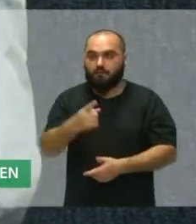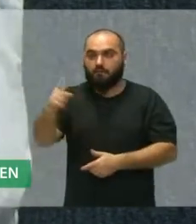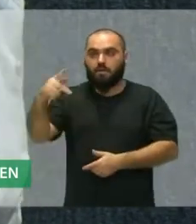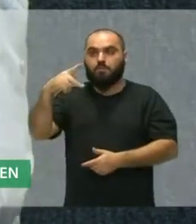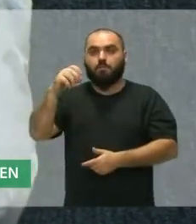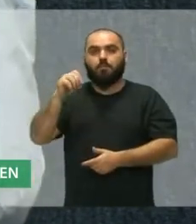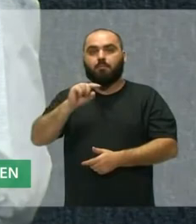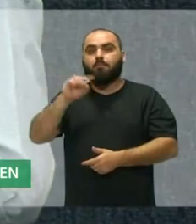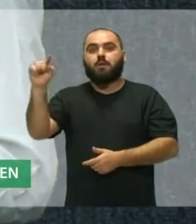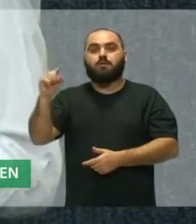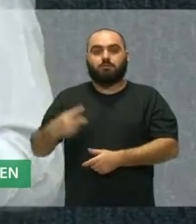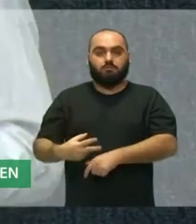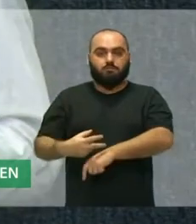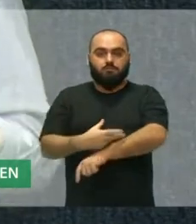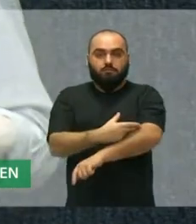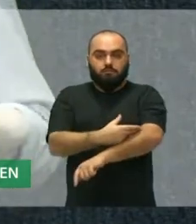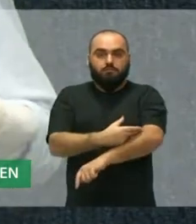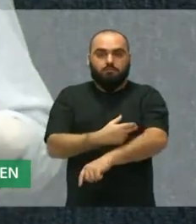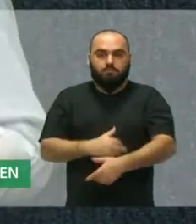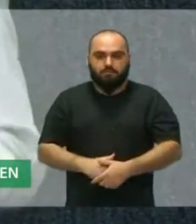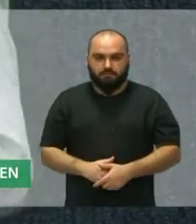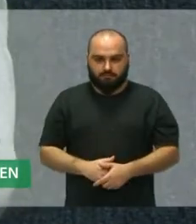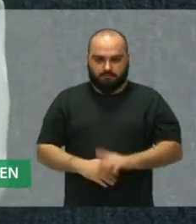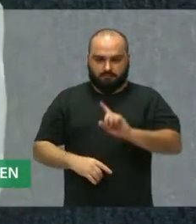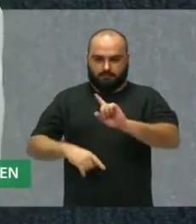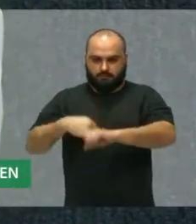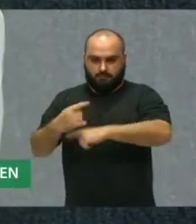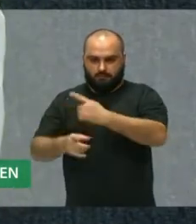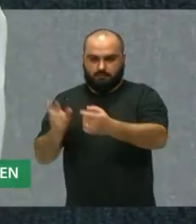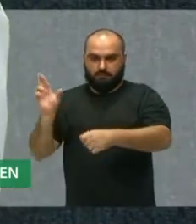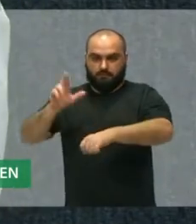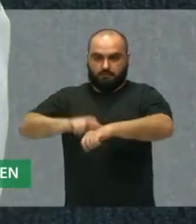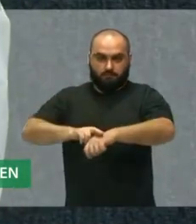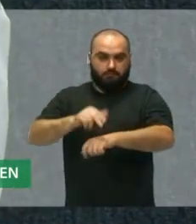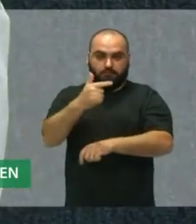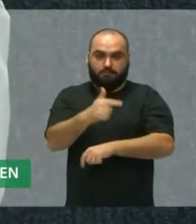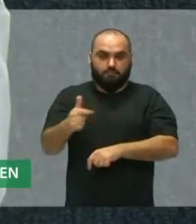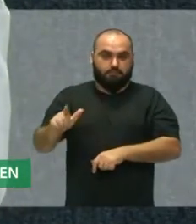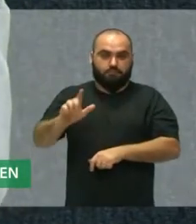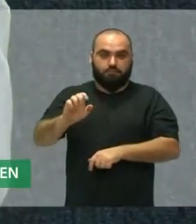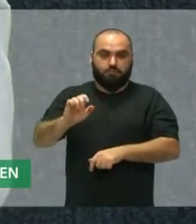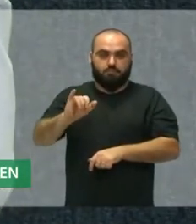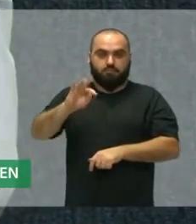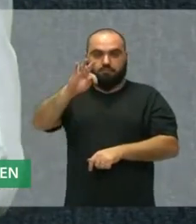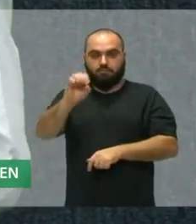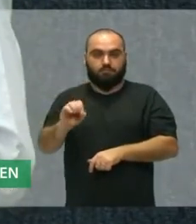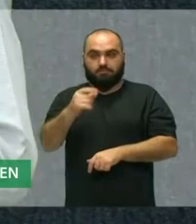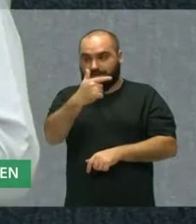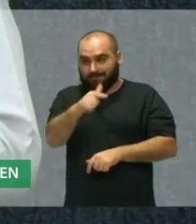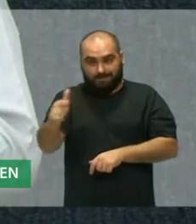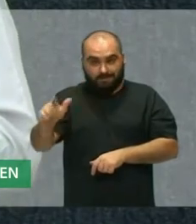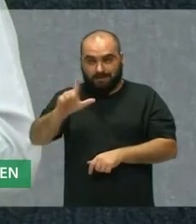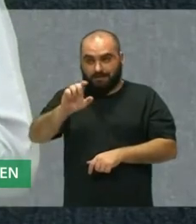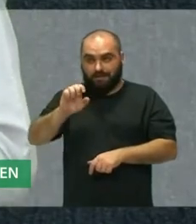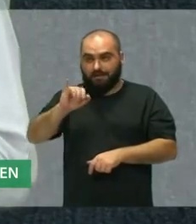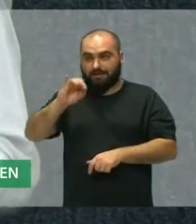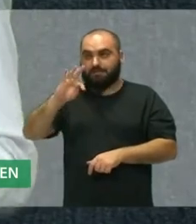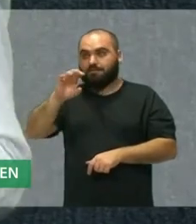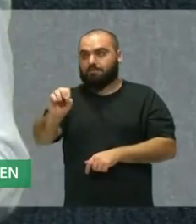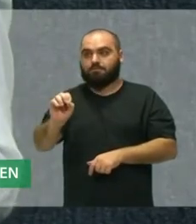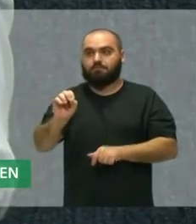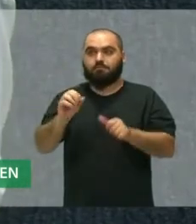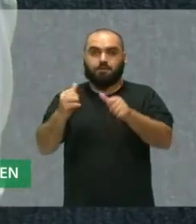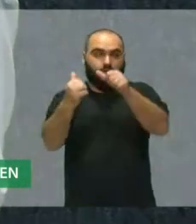pós-operatório. E depois da recuperação não tinha leito. Não tinha leito. E nós ficamos numa